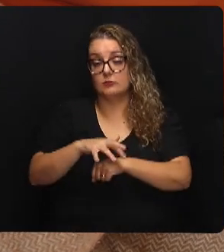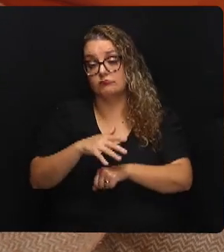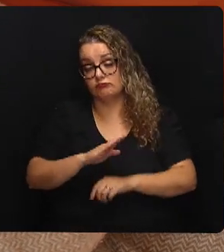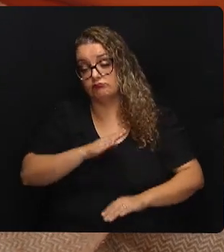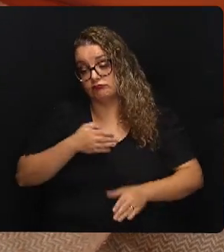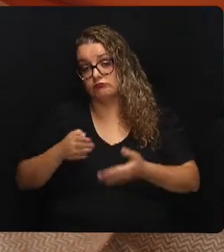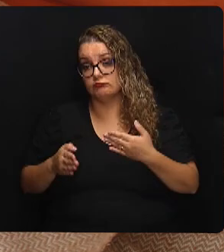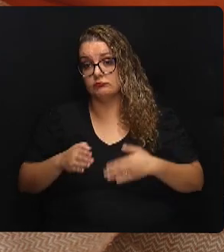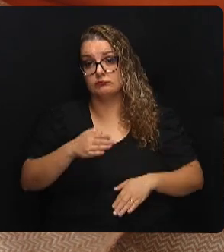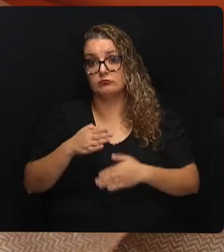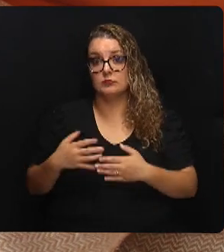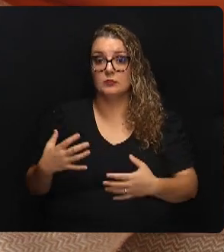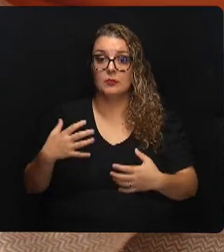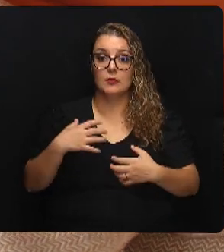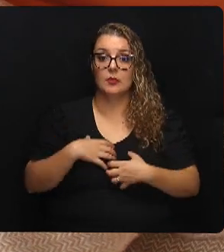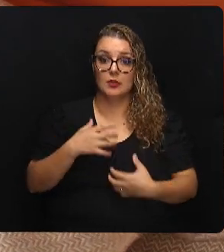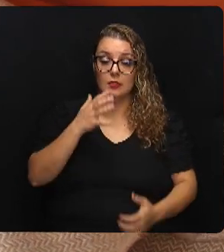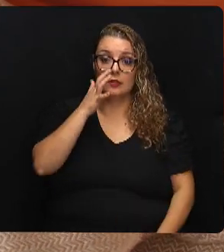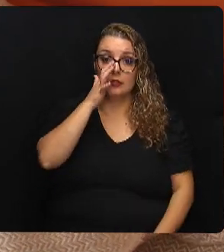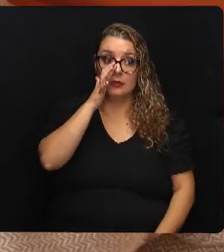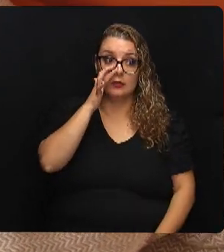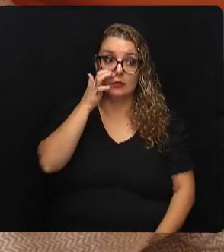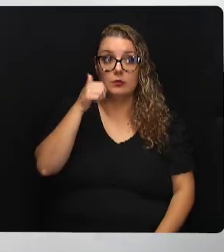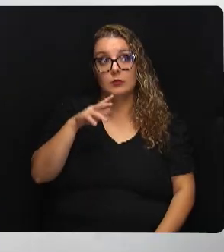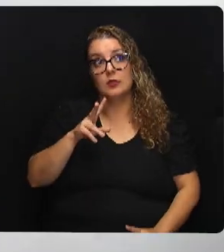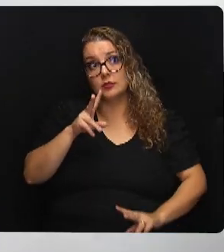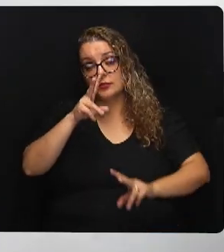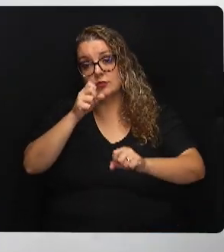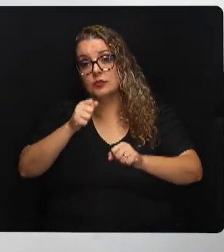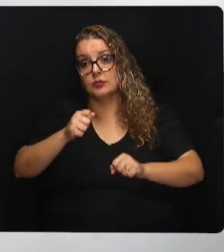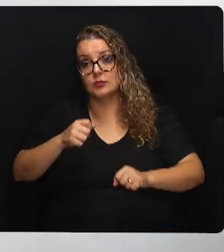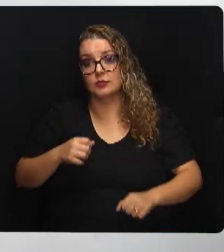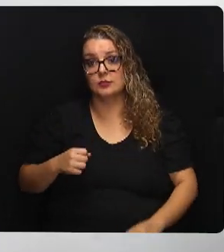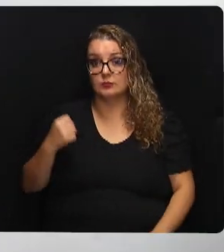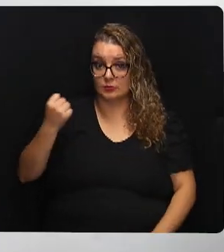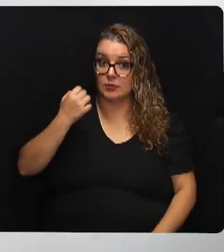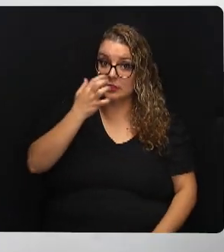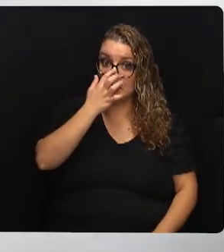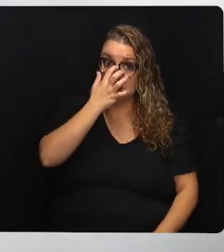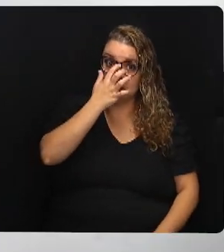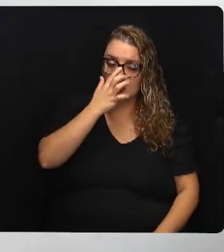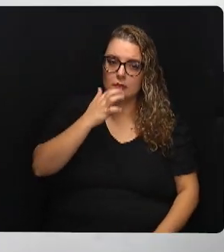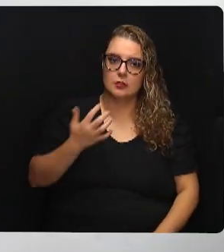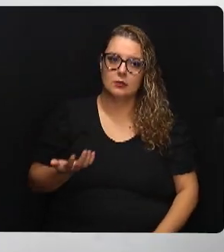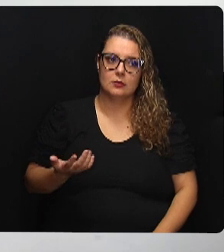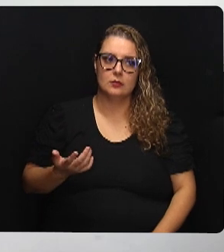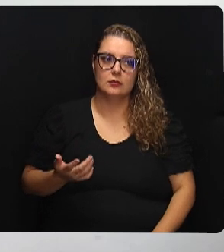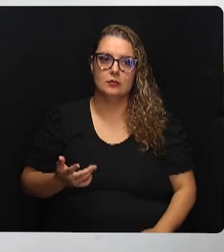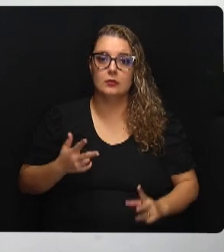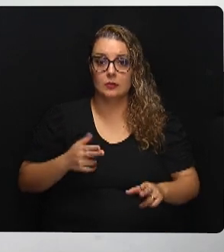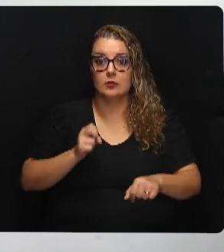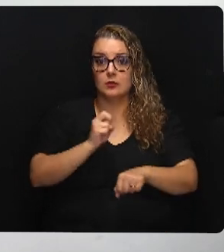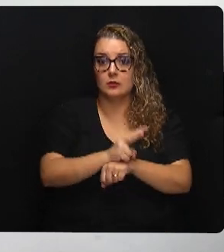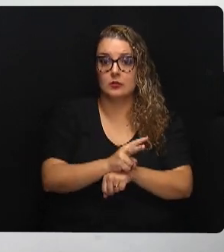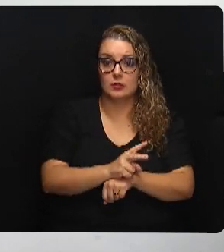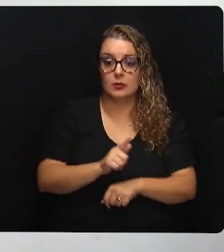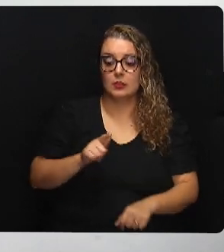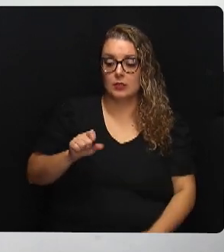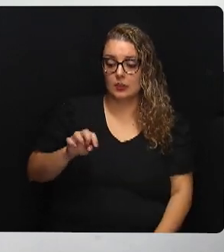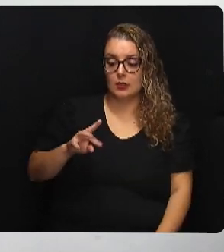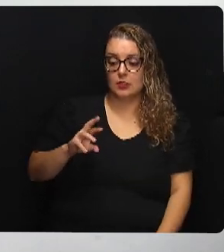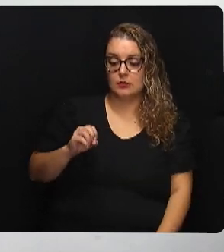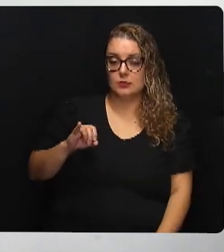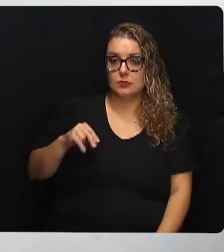infecção bacteriana, que às vezes tem sintomas mais fortes, mais importantes. E a mesma coisa para as